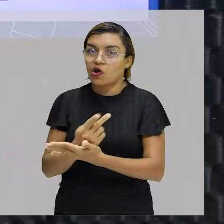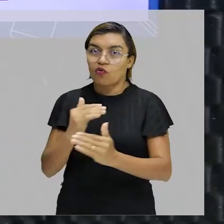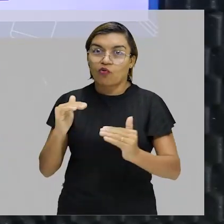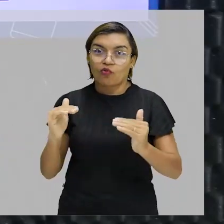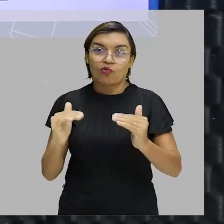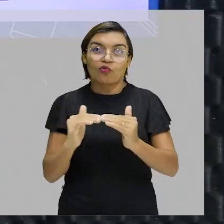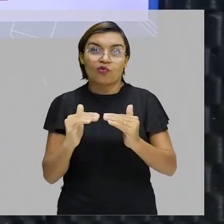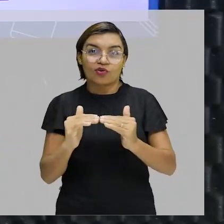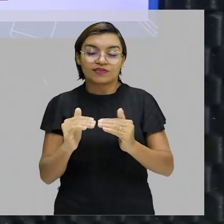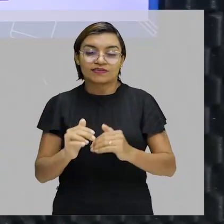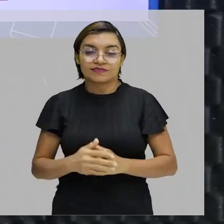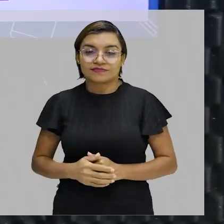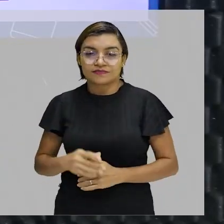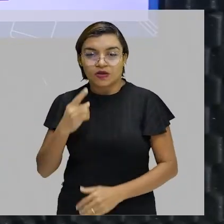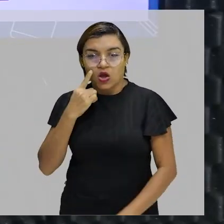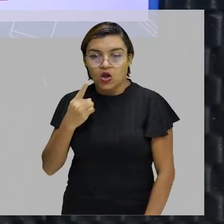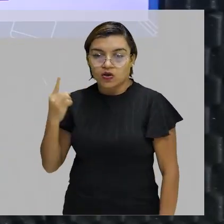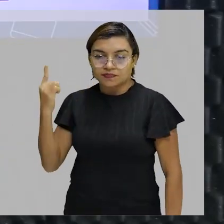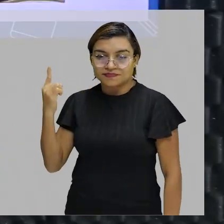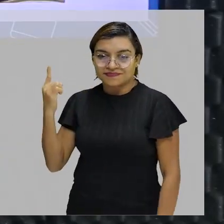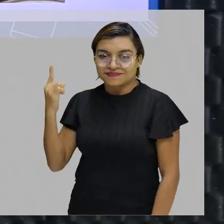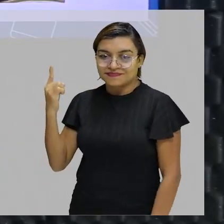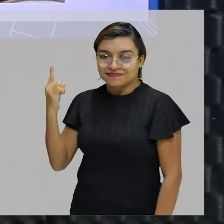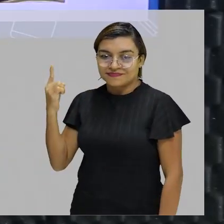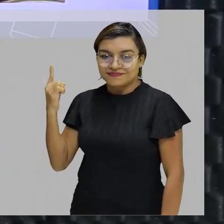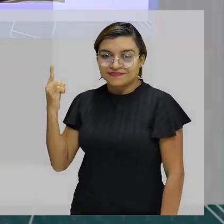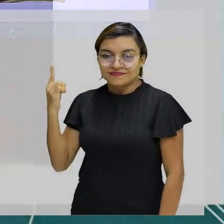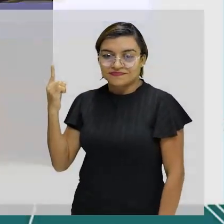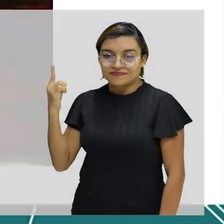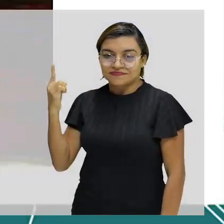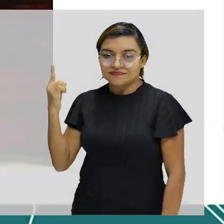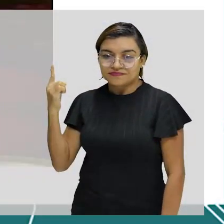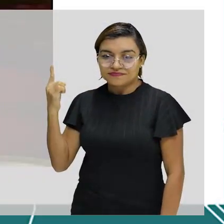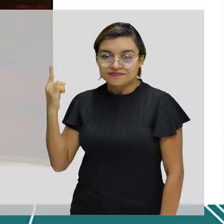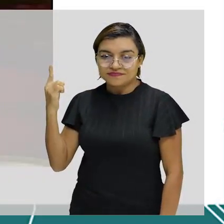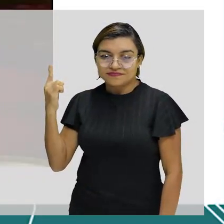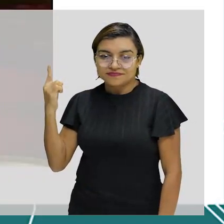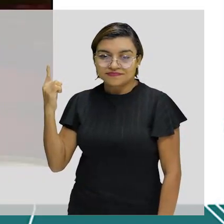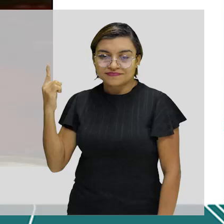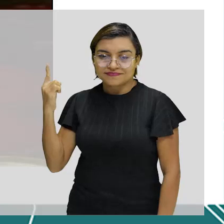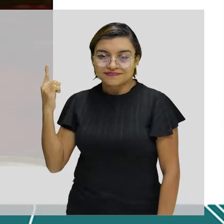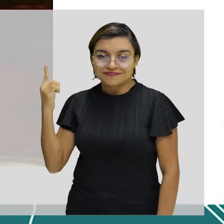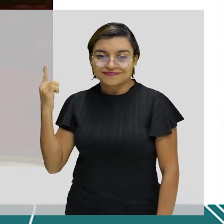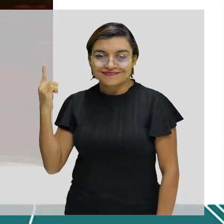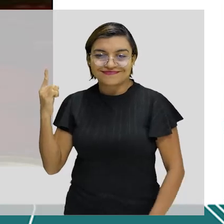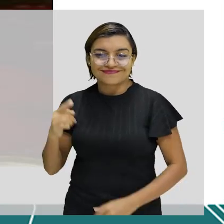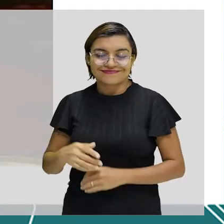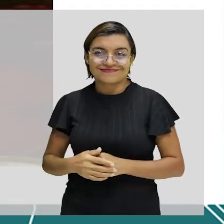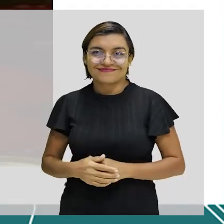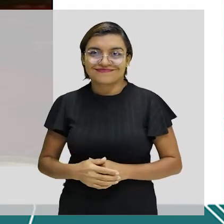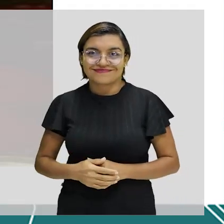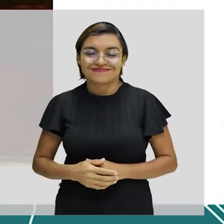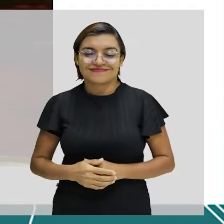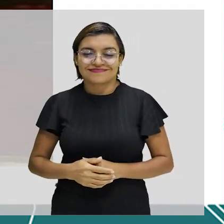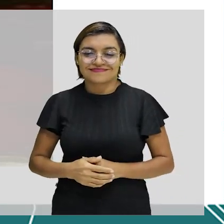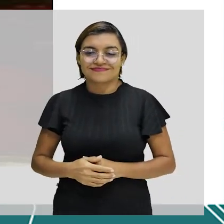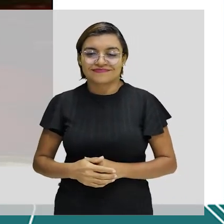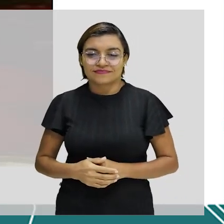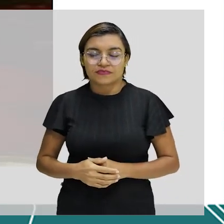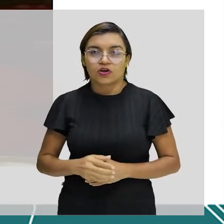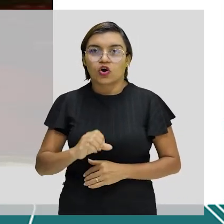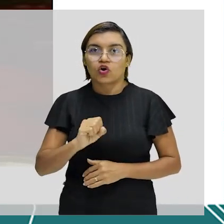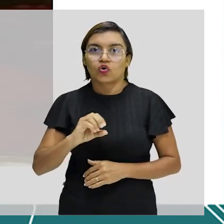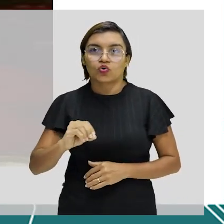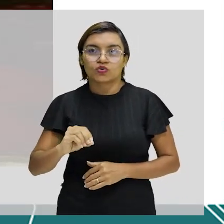concordância. Neste brinquedo todos pagam, eu até trouxe isso na aula passada. Não abrir o zalho, eu adorei. Não abrir o zalho é ótimo, tá? O